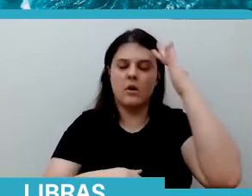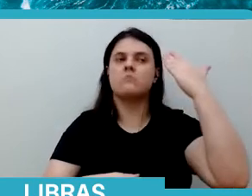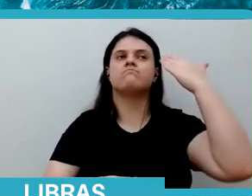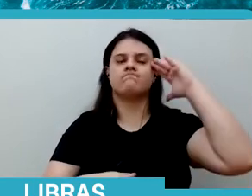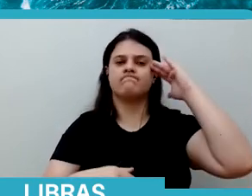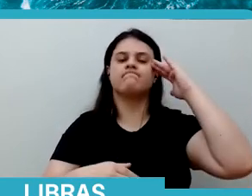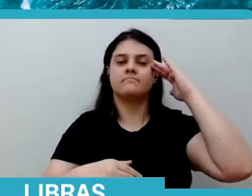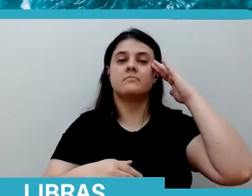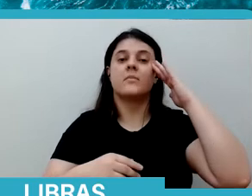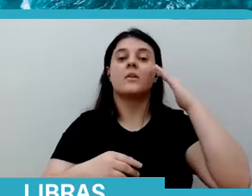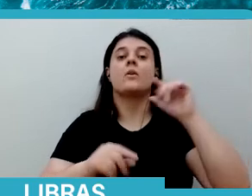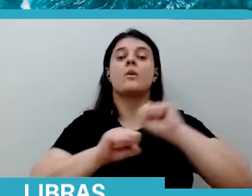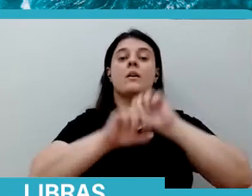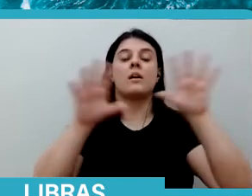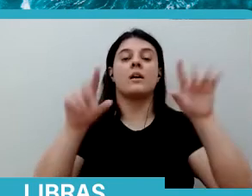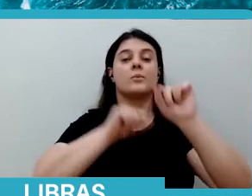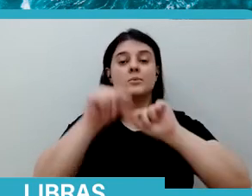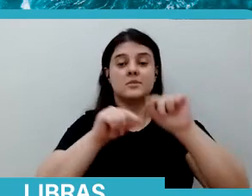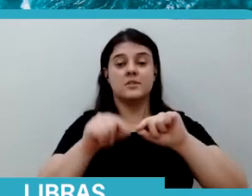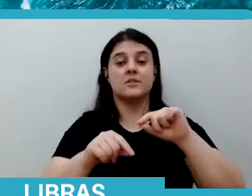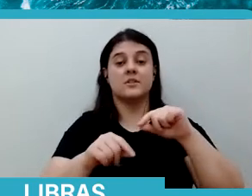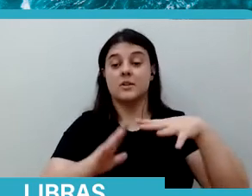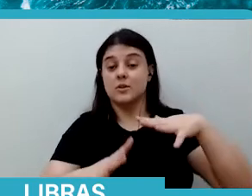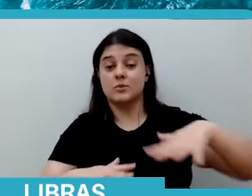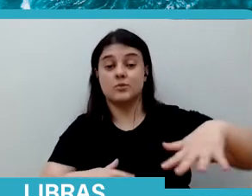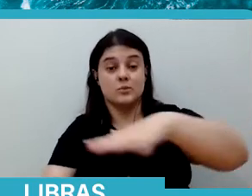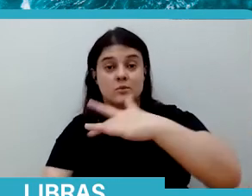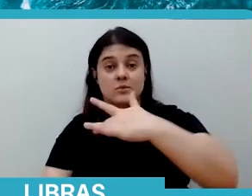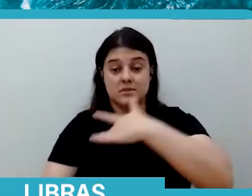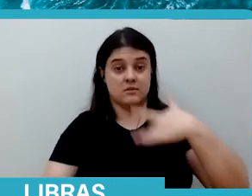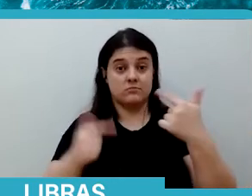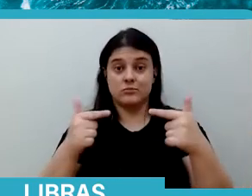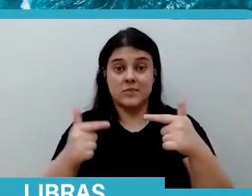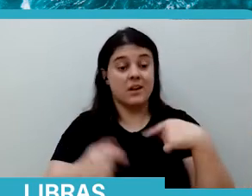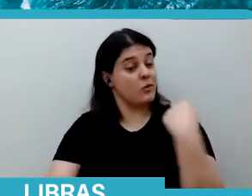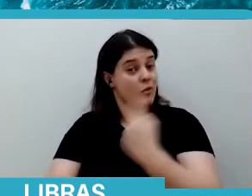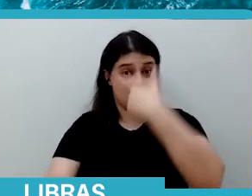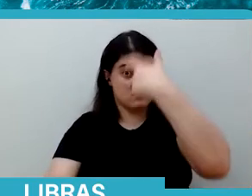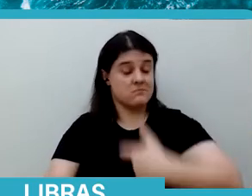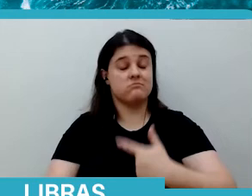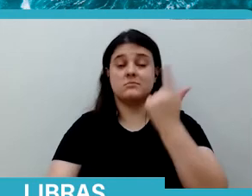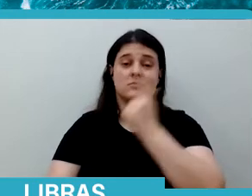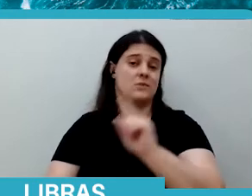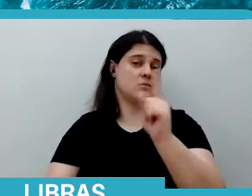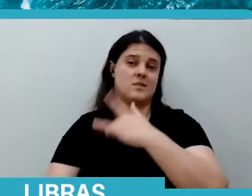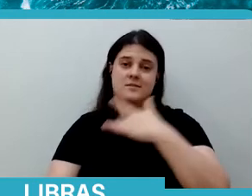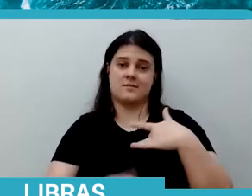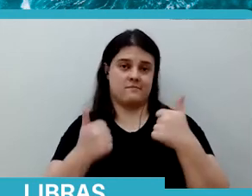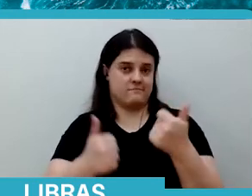de que tem esse todo é saudável nossa volta a gente nunca vai estar saudável então internamente